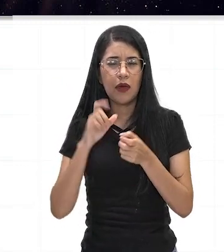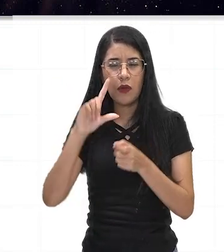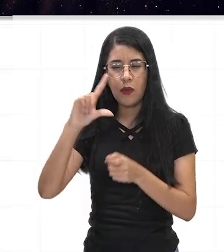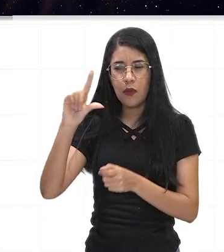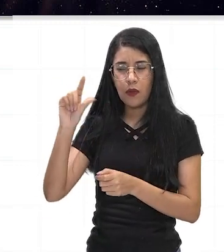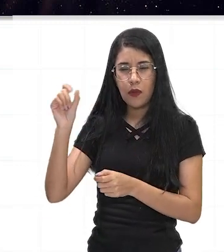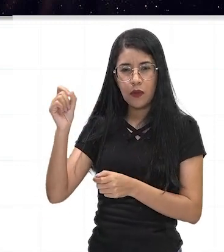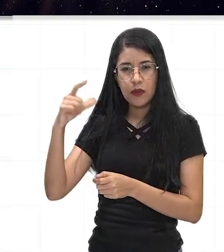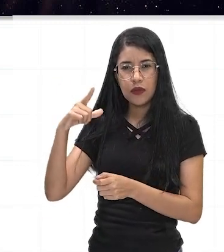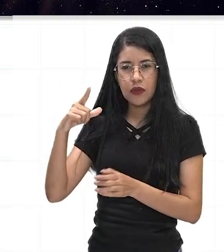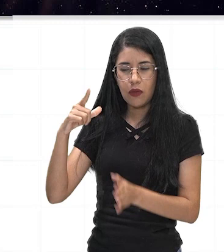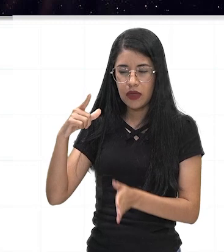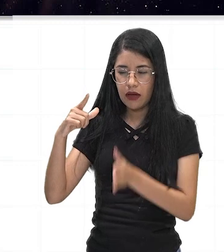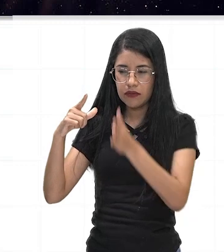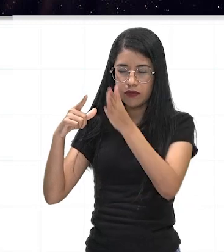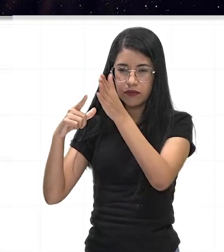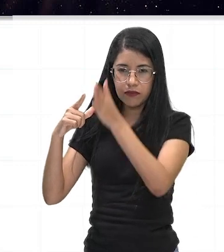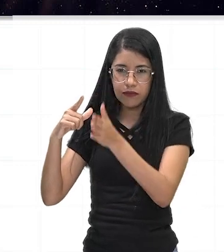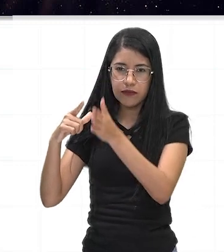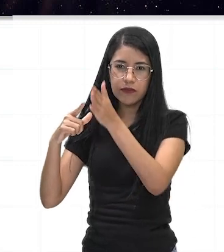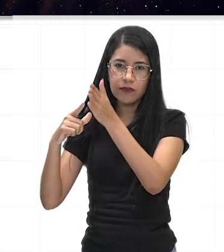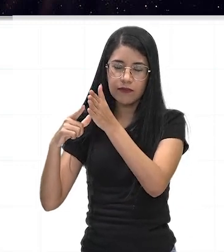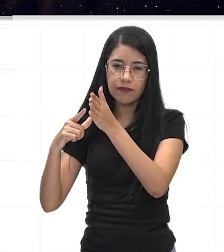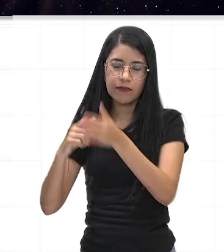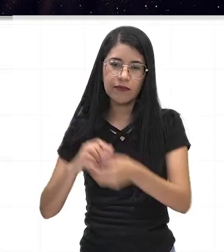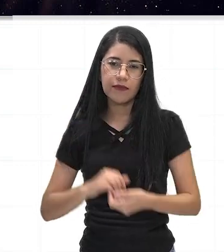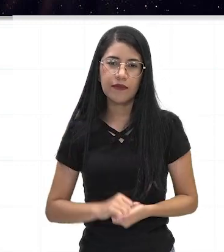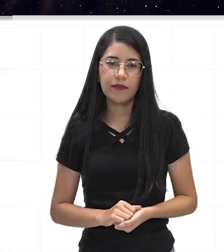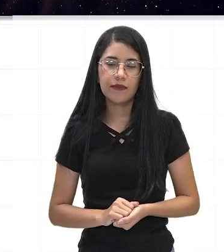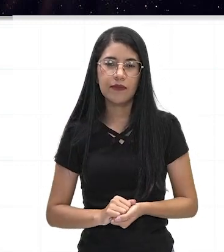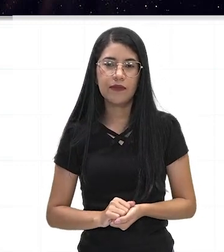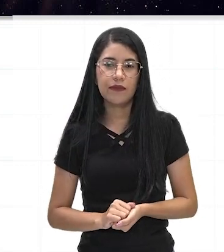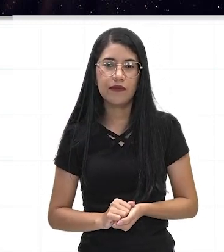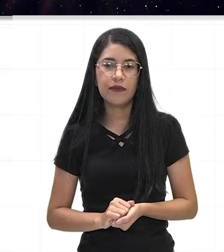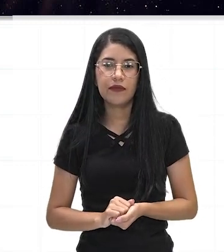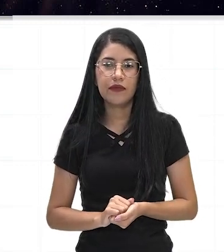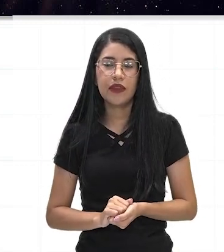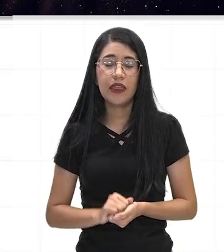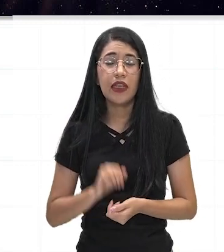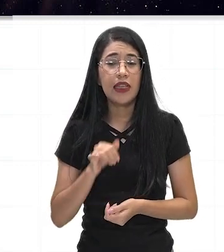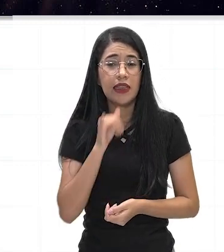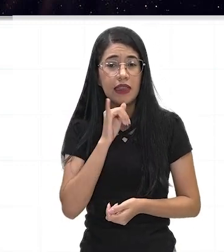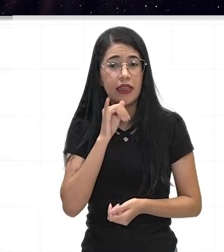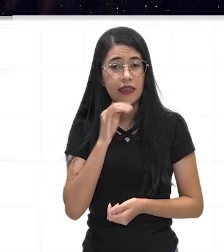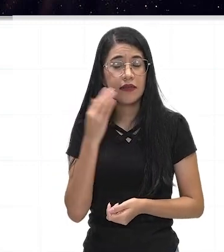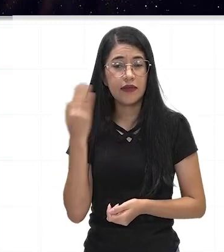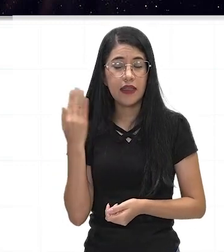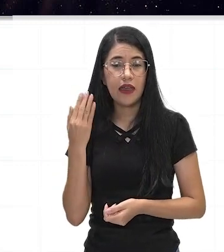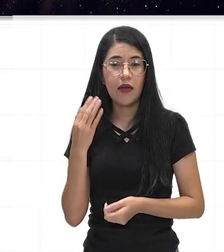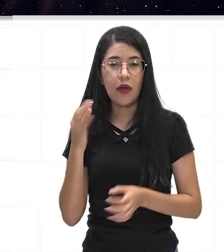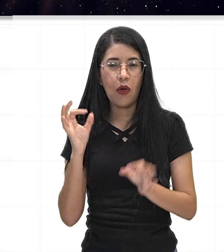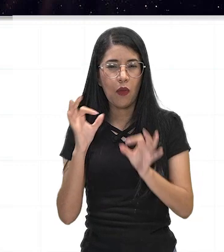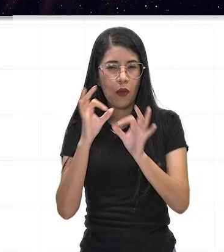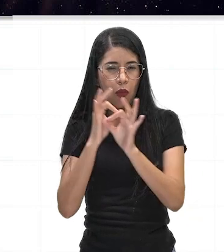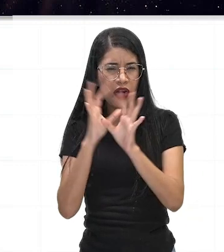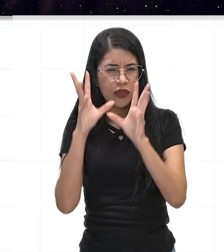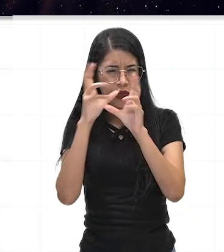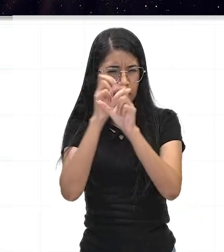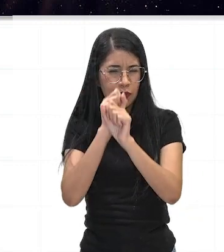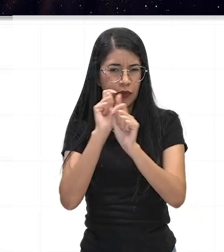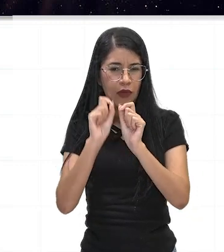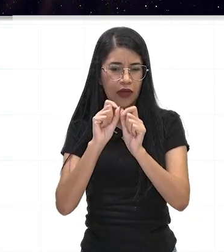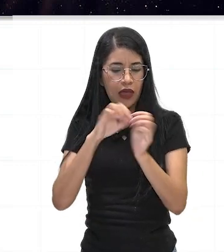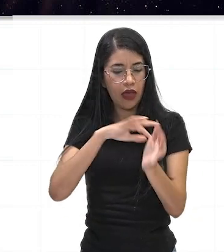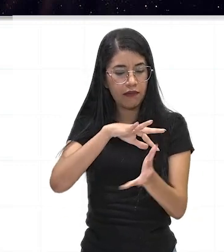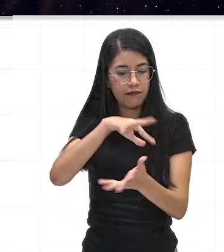sendo bloqueado por um astro, certo? Nesse caso aí do eclipse lunar, esse tampão preto que vocês estão vendo aí na frente do Sol